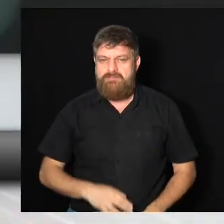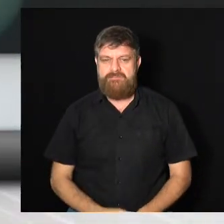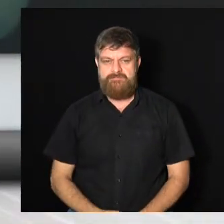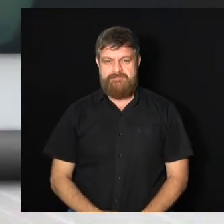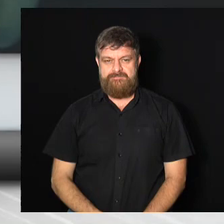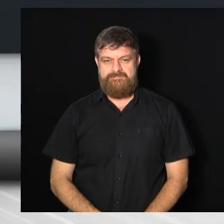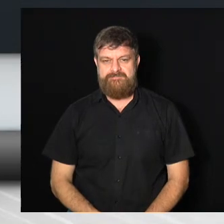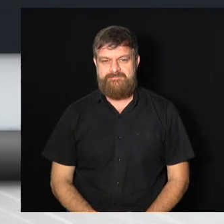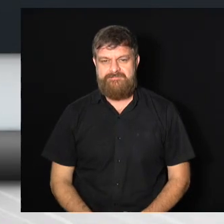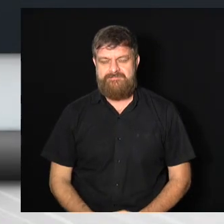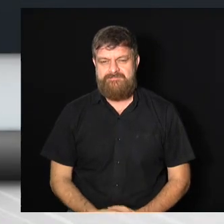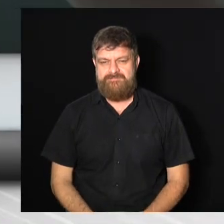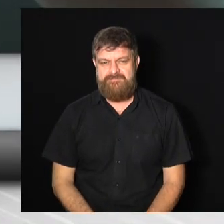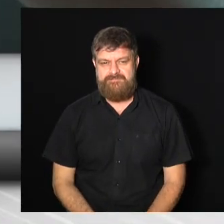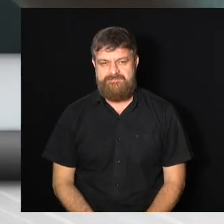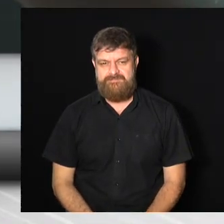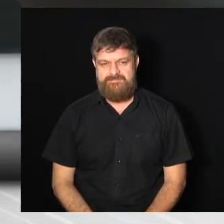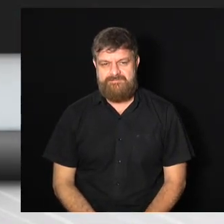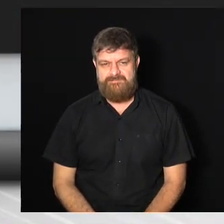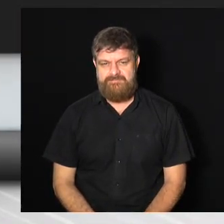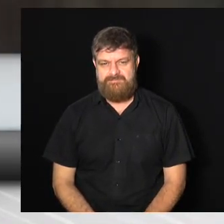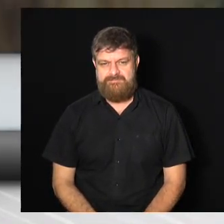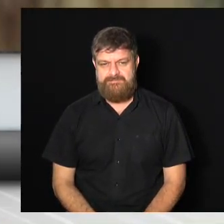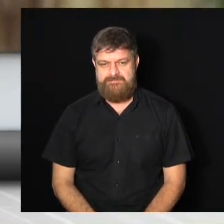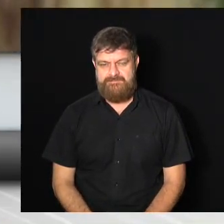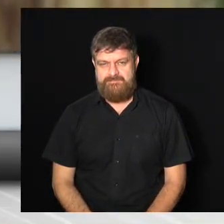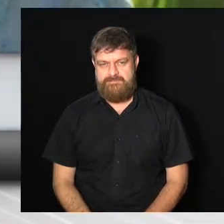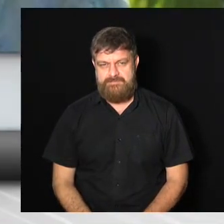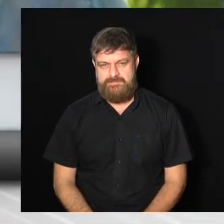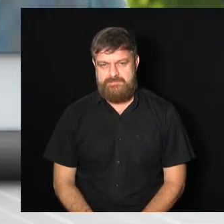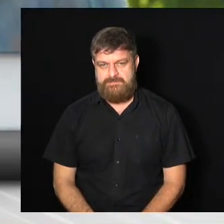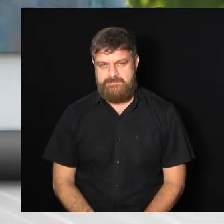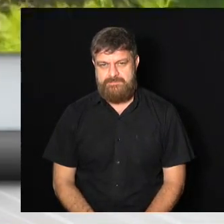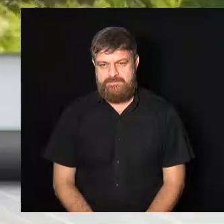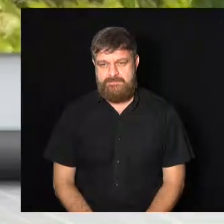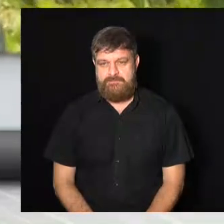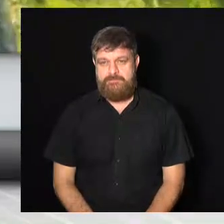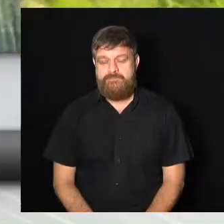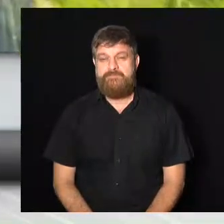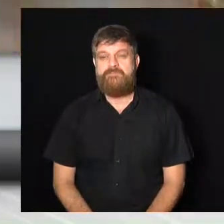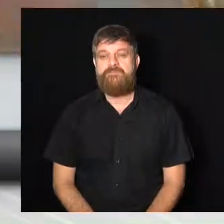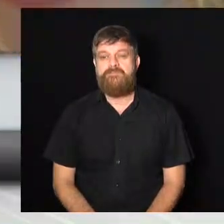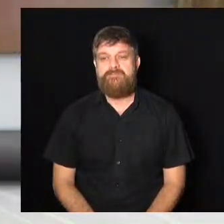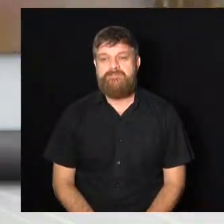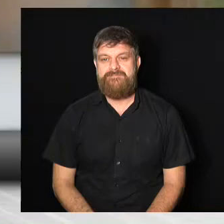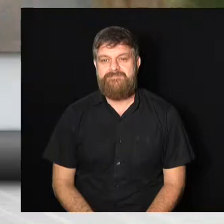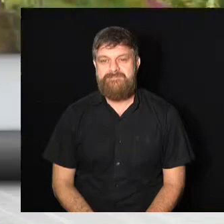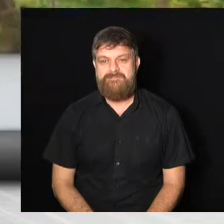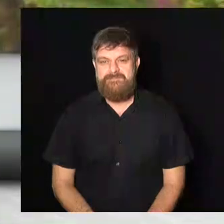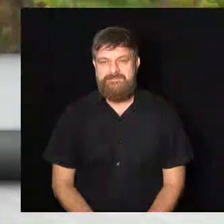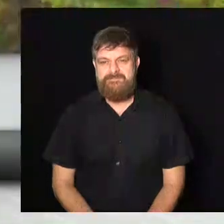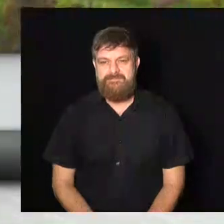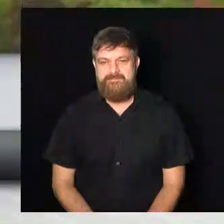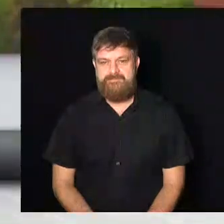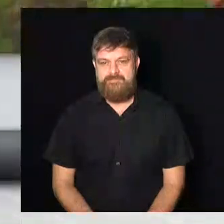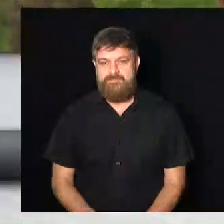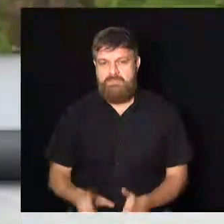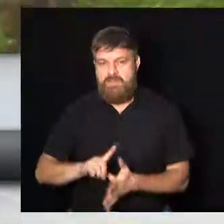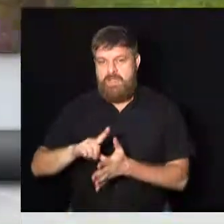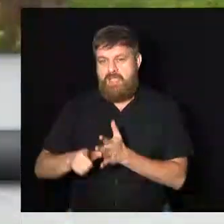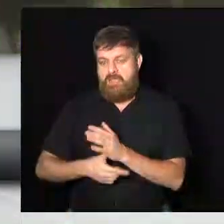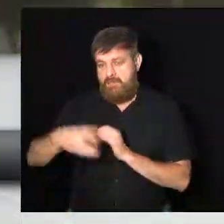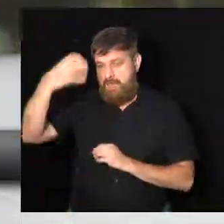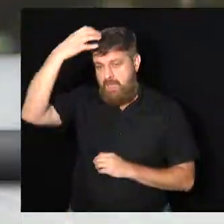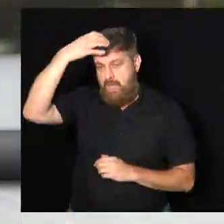5 years ago, I thought I lost you forever. There is no curse that could ever tear me away from you. Will you marry me? Yes! Após a